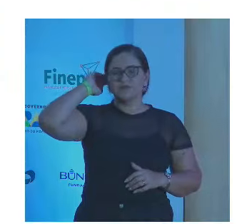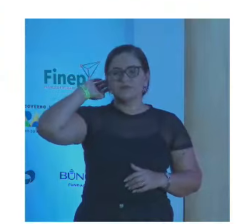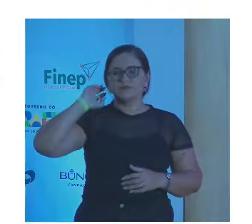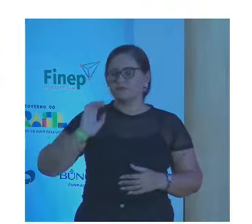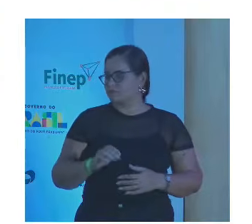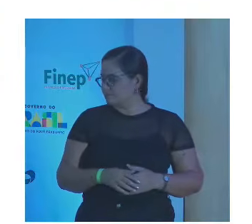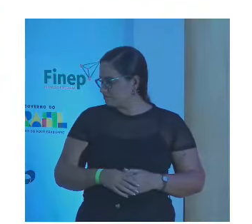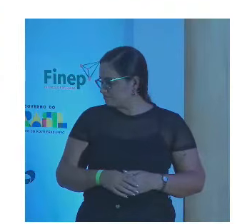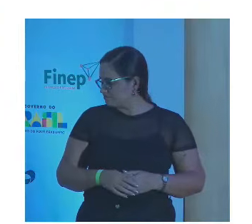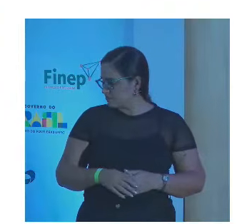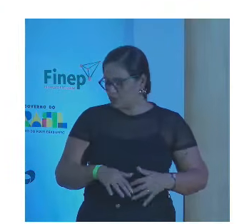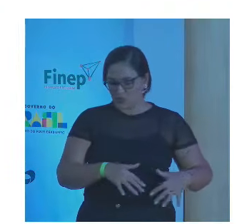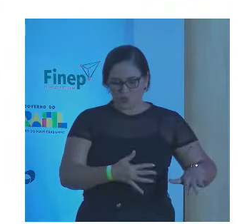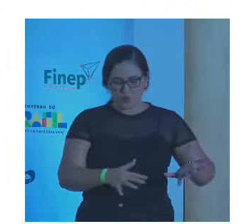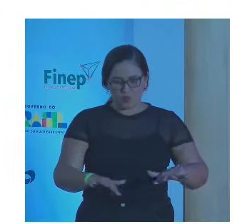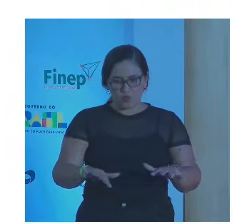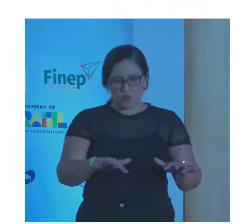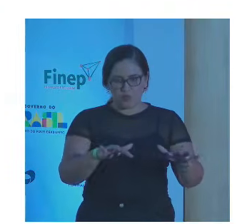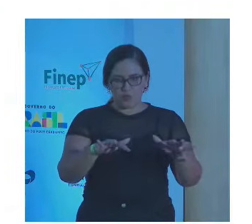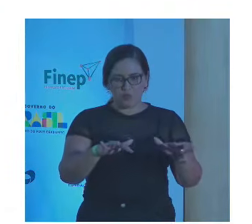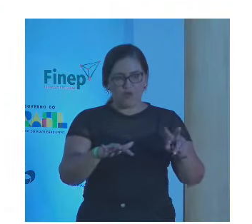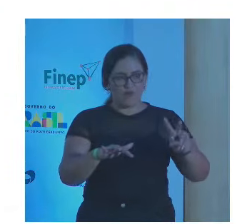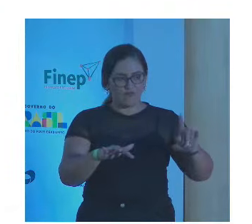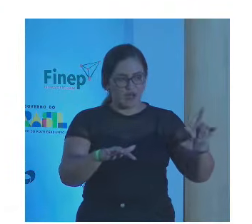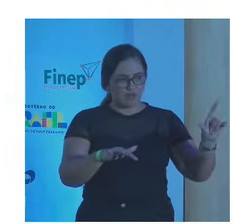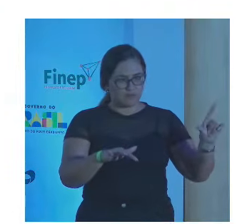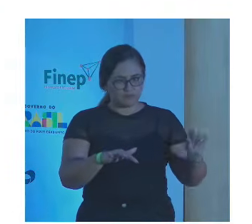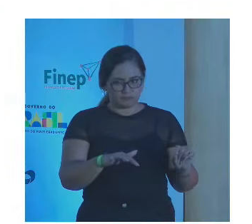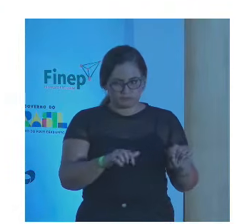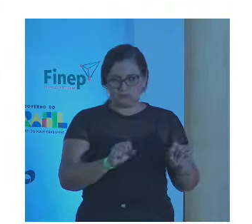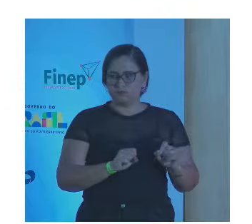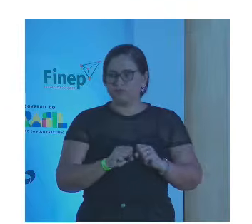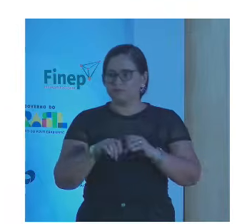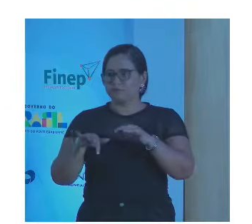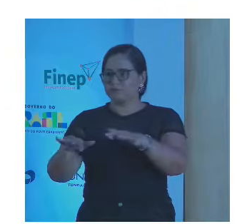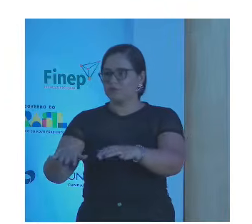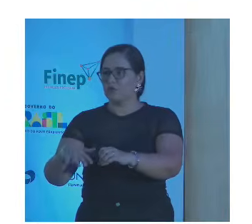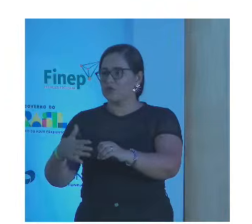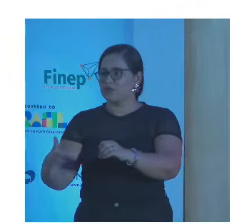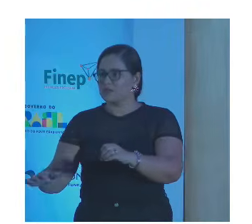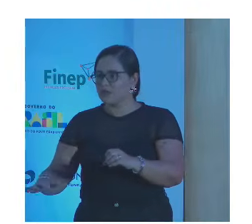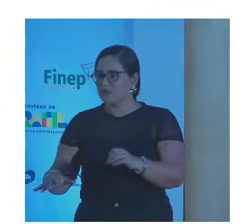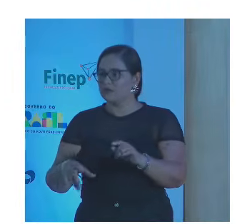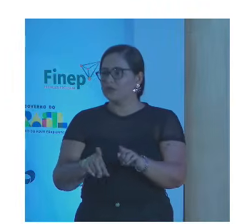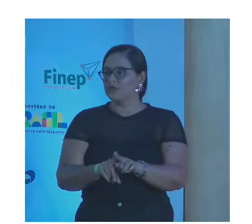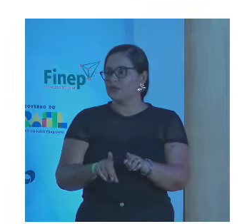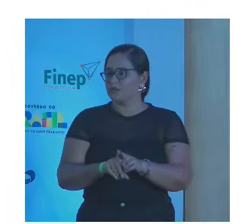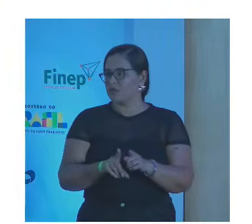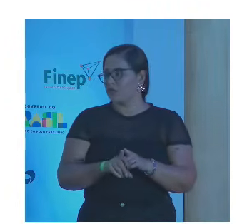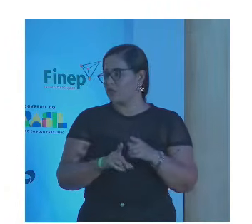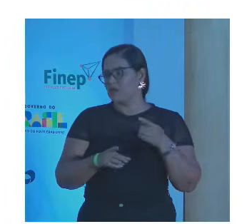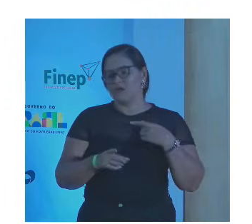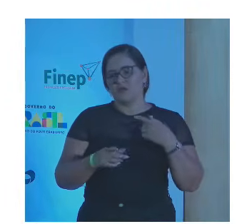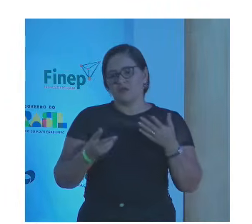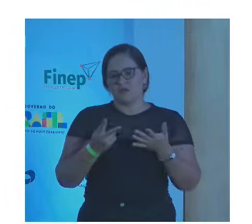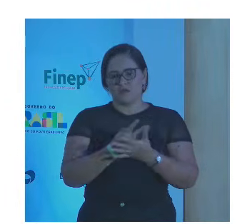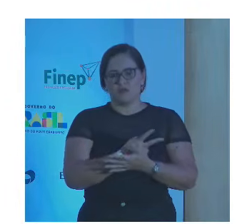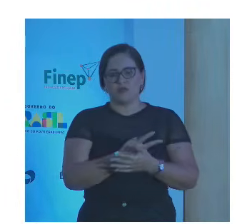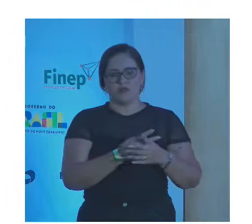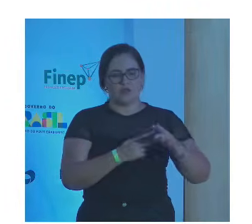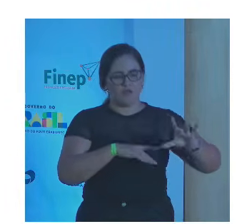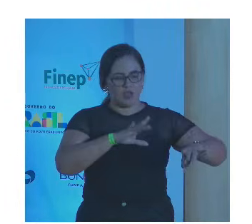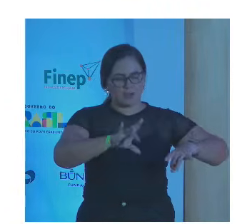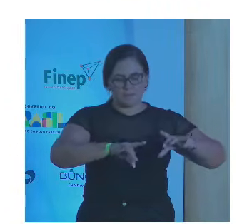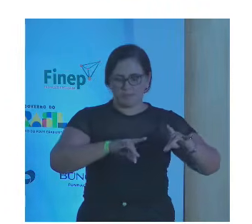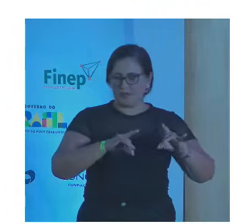A subida do nível do mar vai, então, reduzir essa descarga para o oceano, e, consequentemente, sedimento que eventualmente chegava nos manguezais